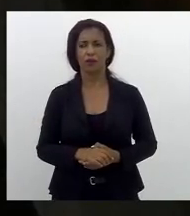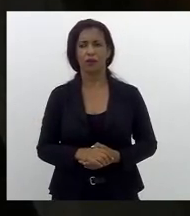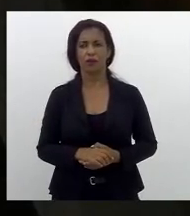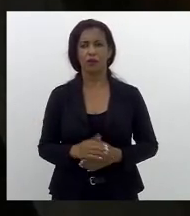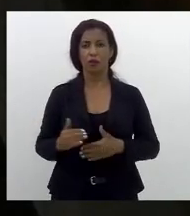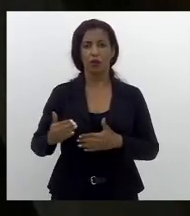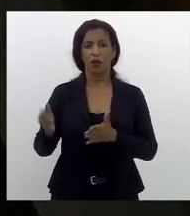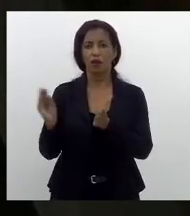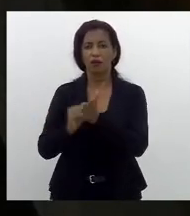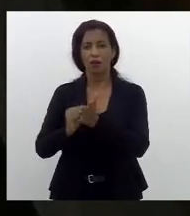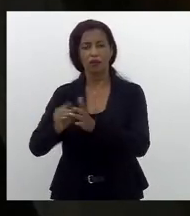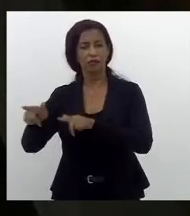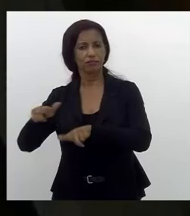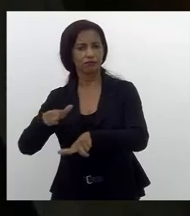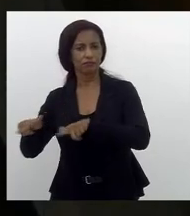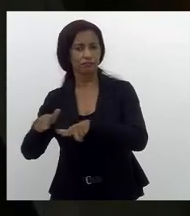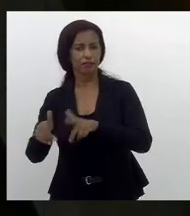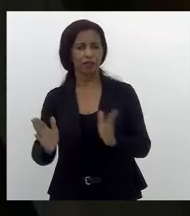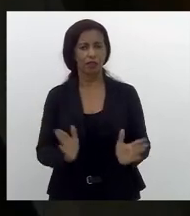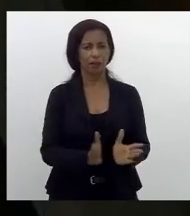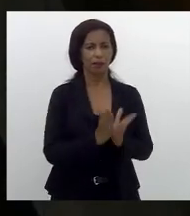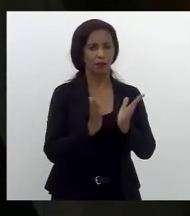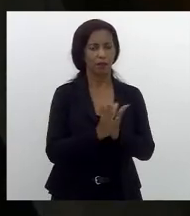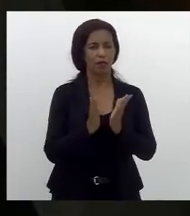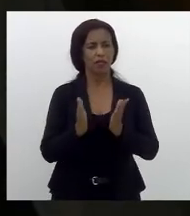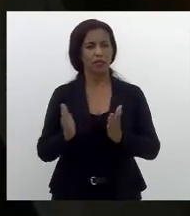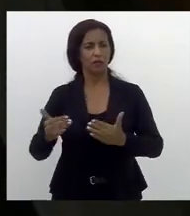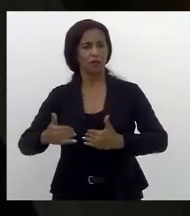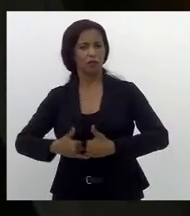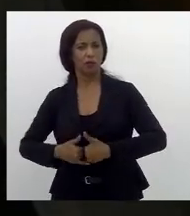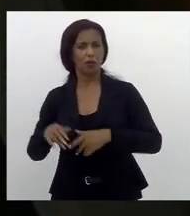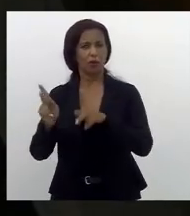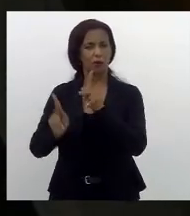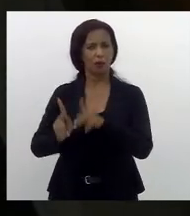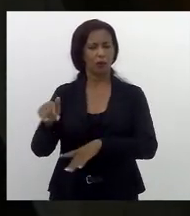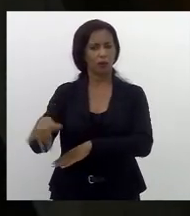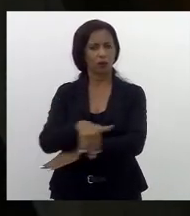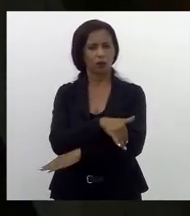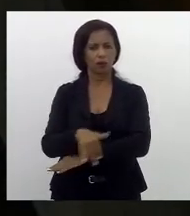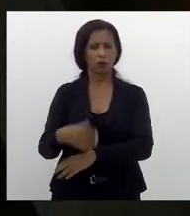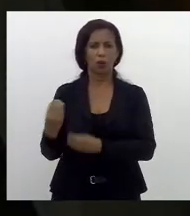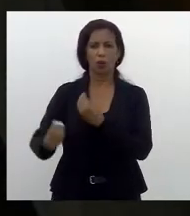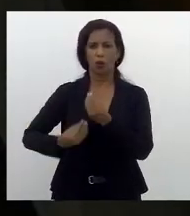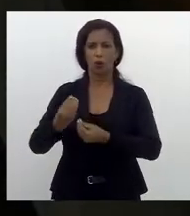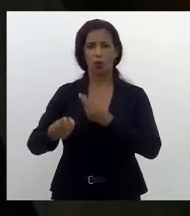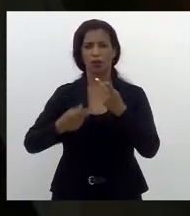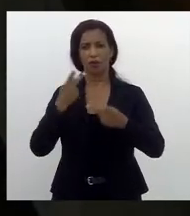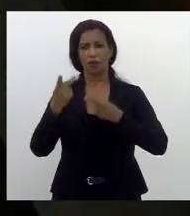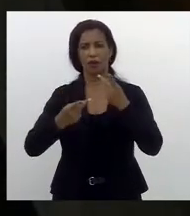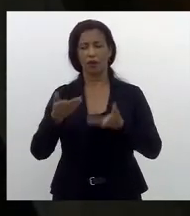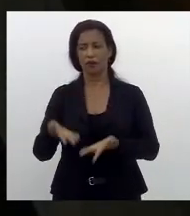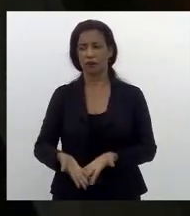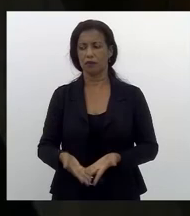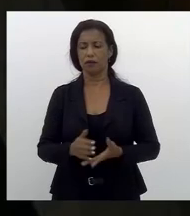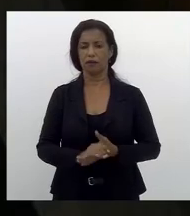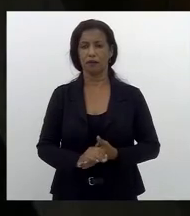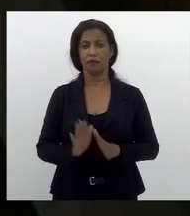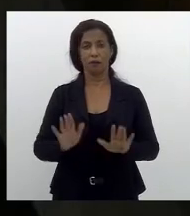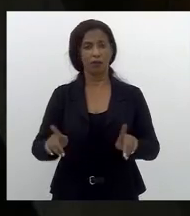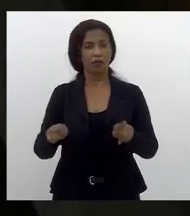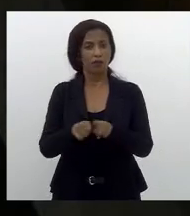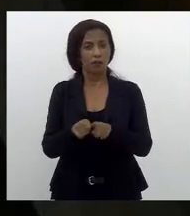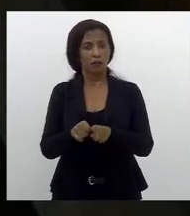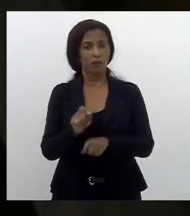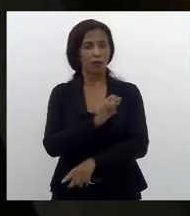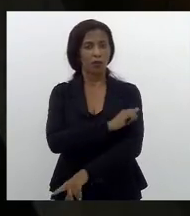No desemprego, na pobreza, na miséria, na população de rua, como tenho falado aqui repetidas vezes. Mas também porque o